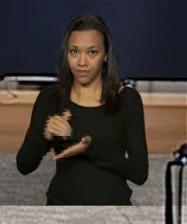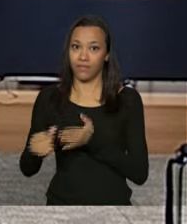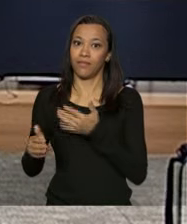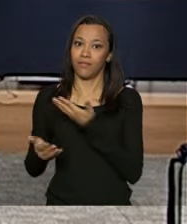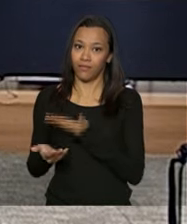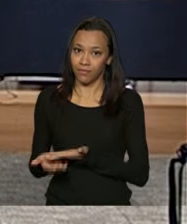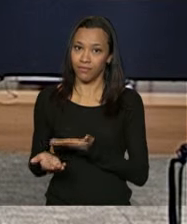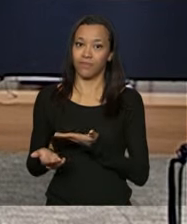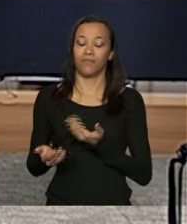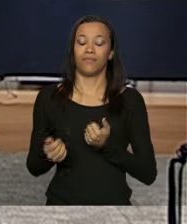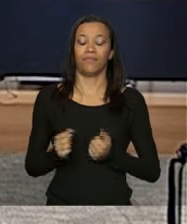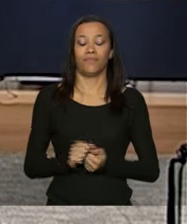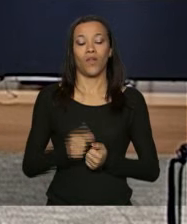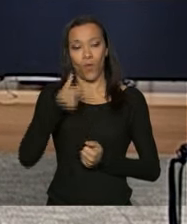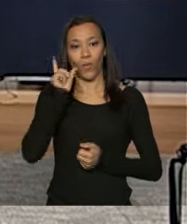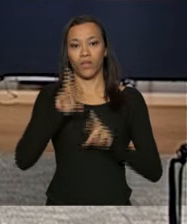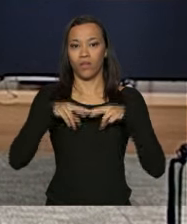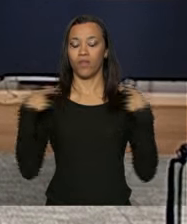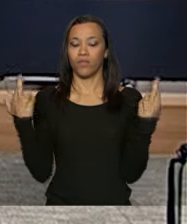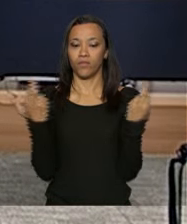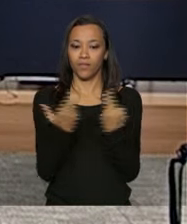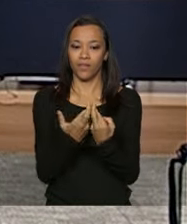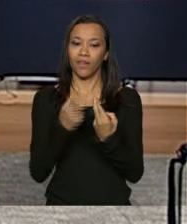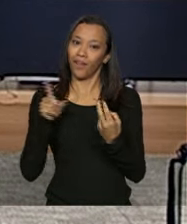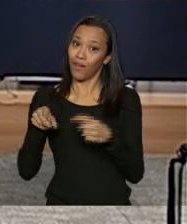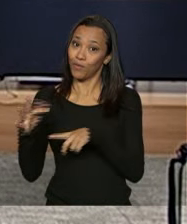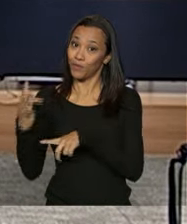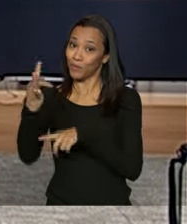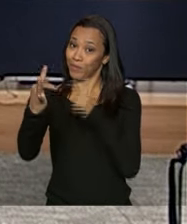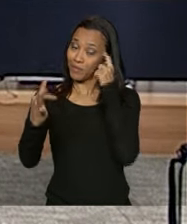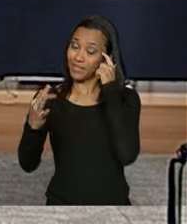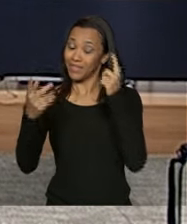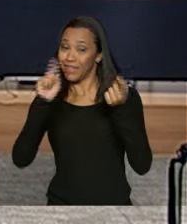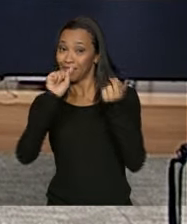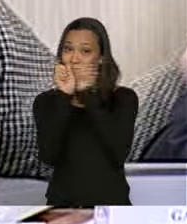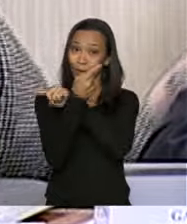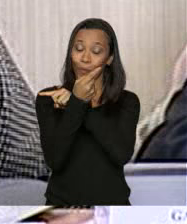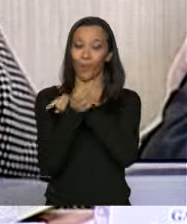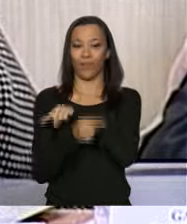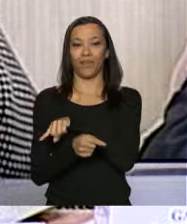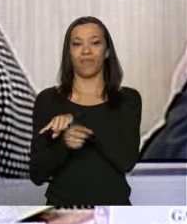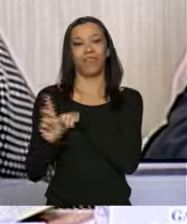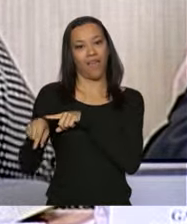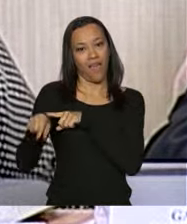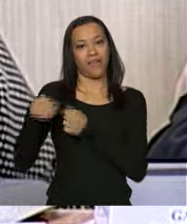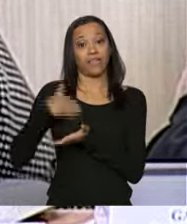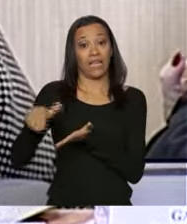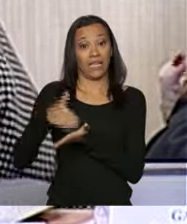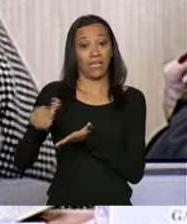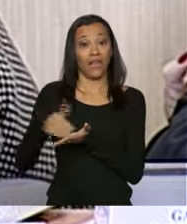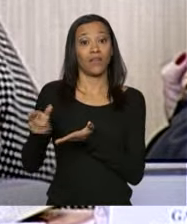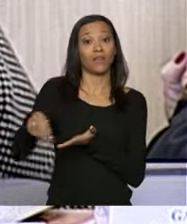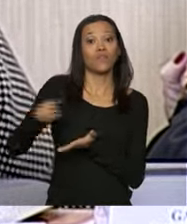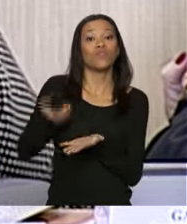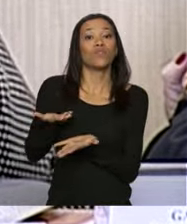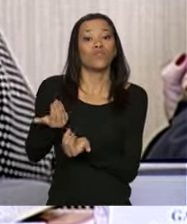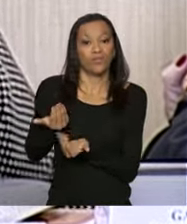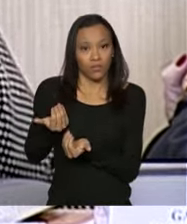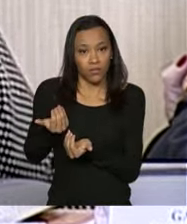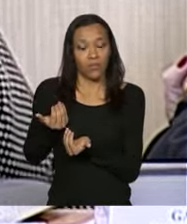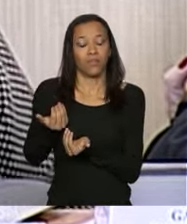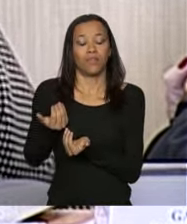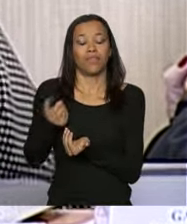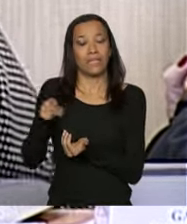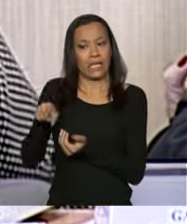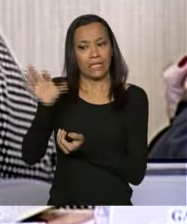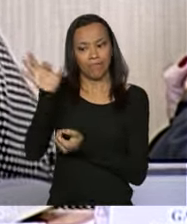hein? Tá sendo ótimo. É, mas é é o futuro. É o futuro. nosso secretário de juventude, Gabriel Medina, que tem de